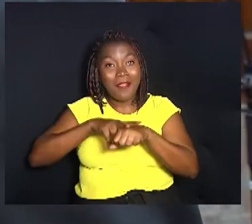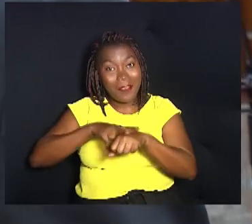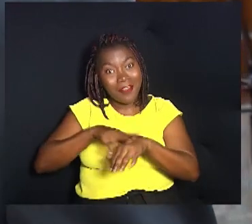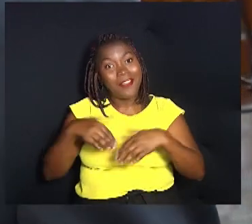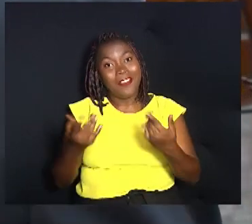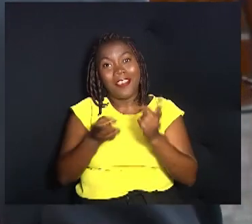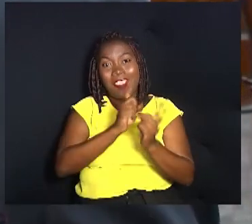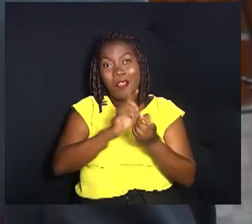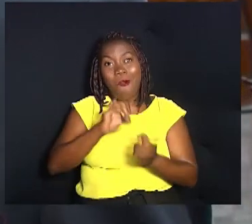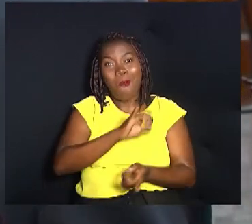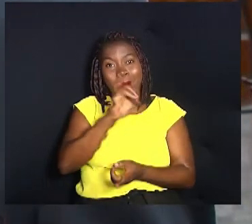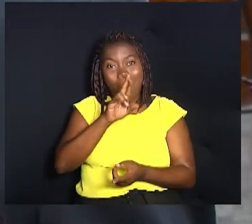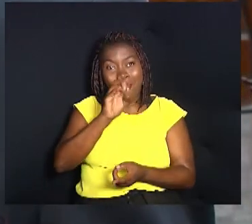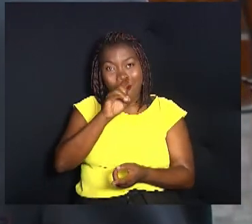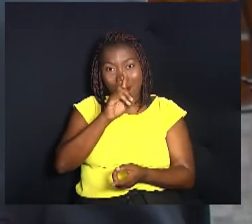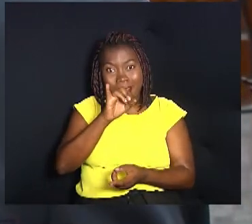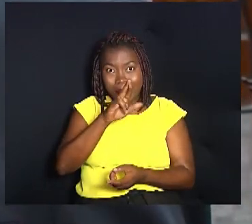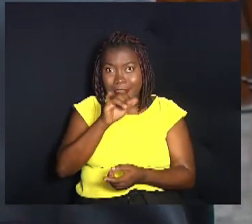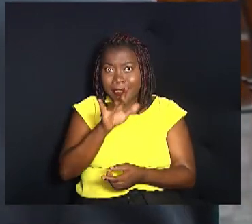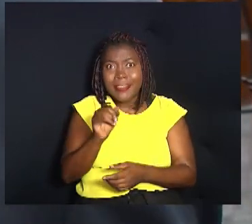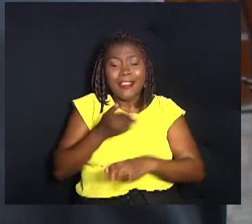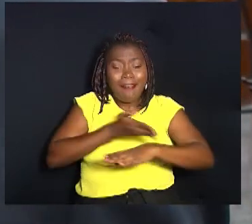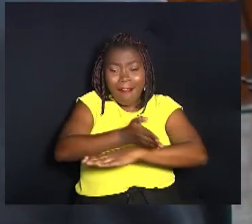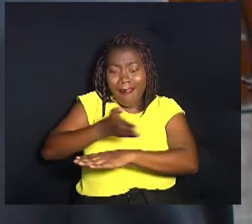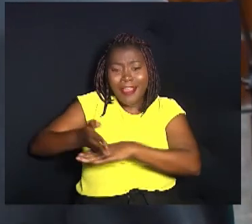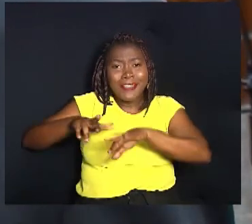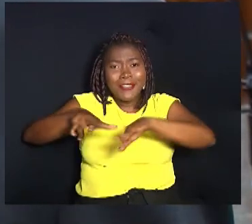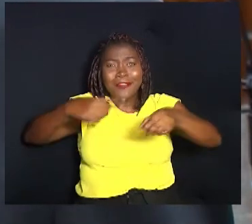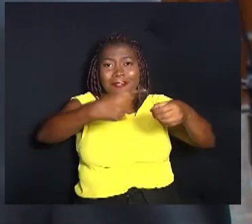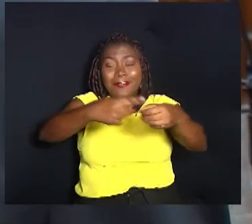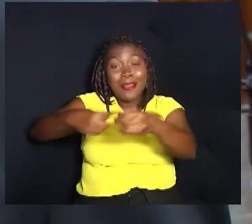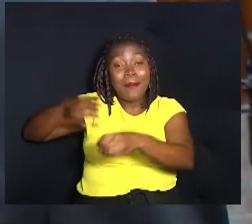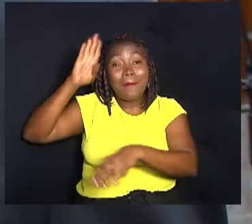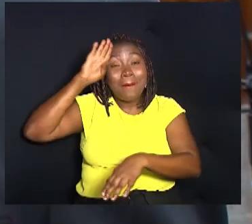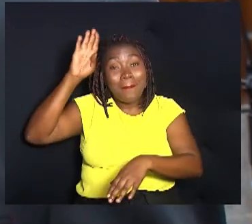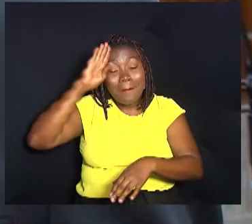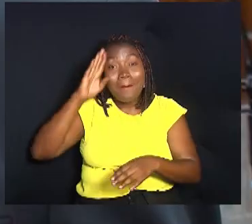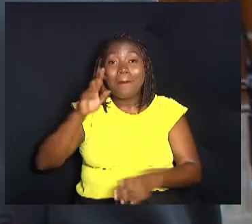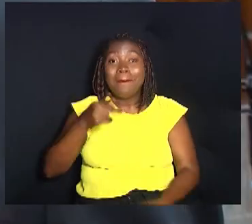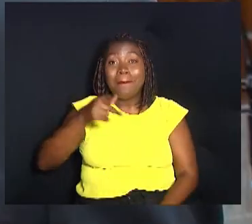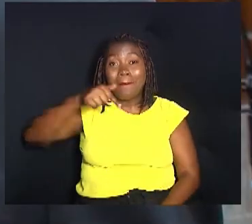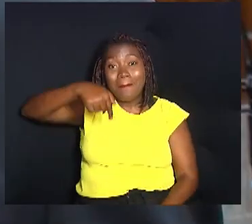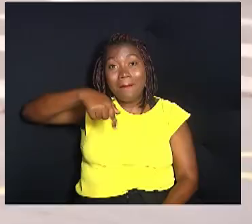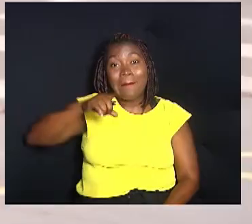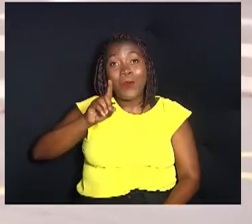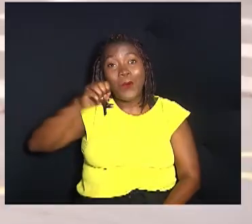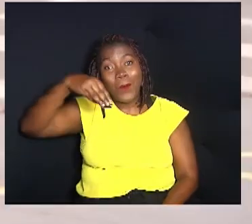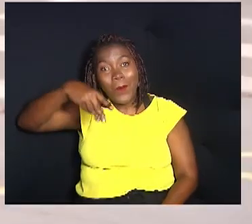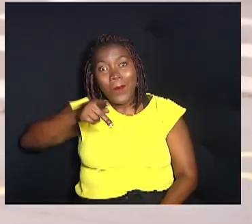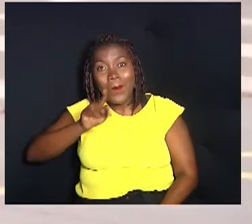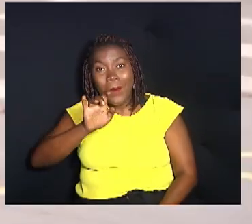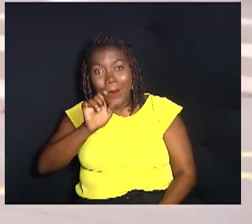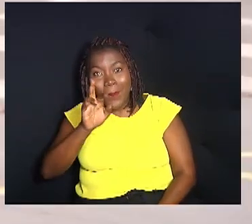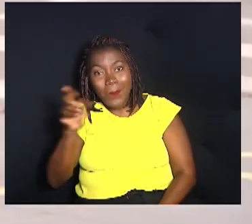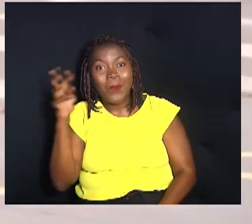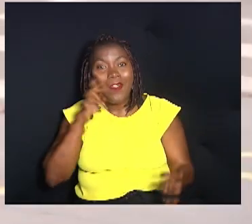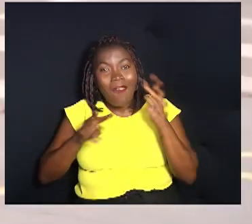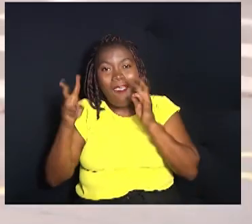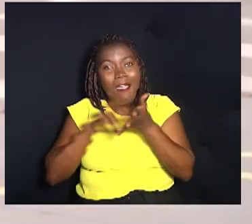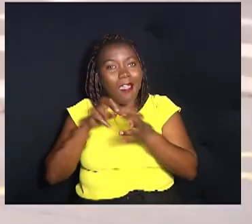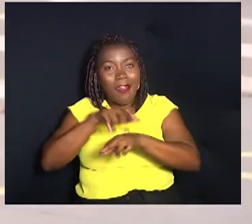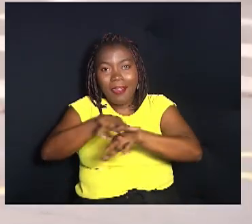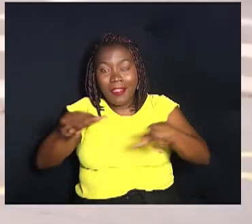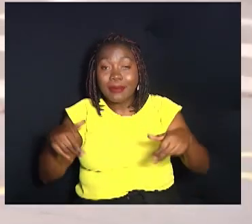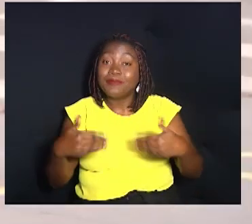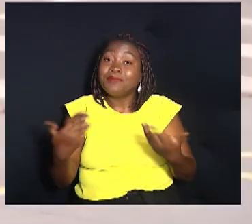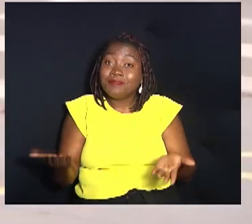dá acesso a diversos bairros ali da região, principalmente o Parque Dom Pedro, o Parque Universitário, o Parque Vista Alegre. Segundo o vereador, a avenida dá acesso